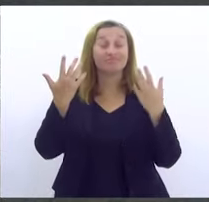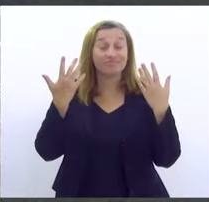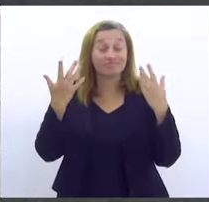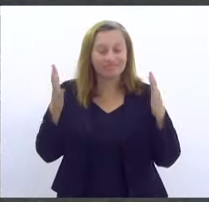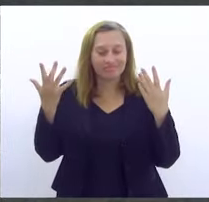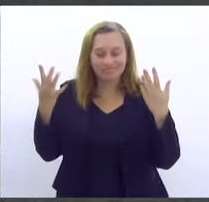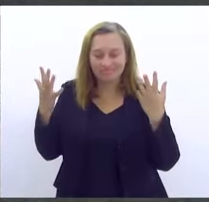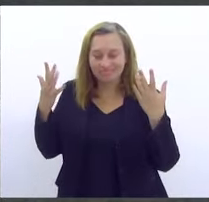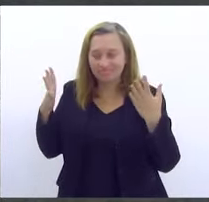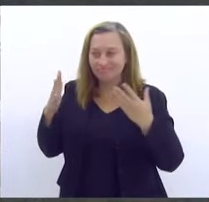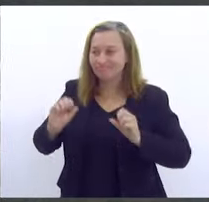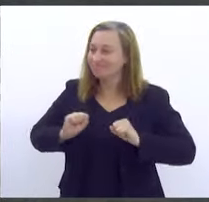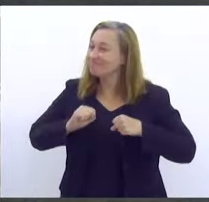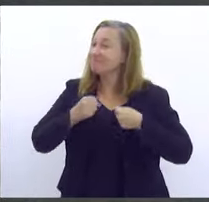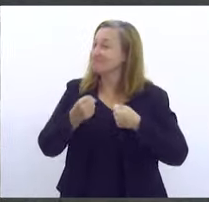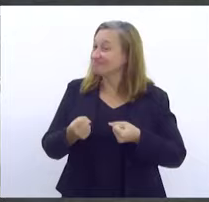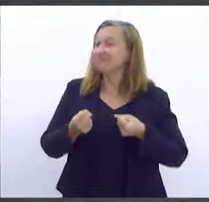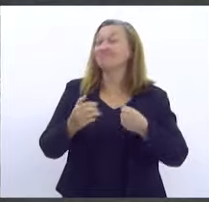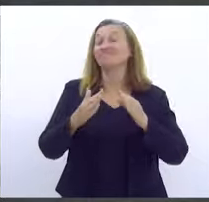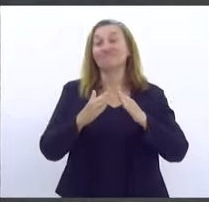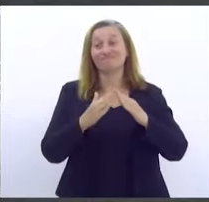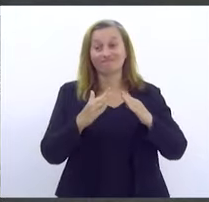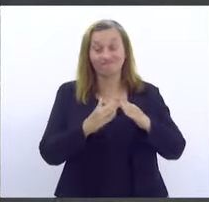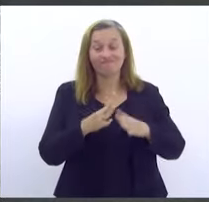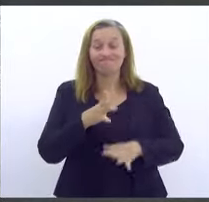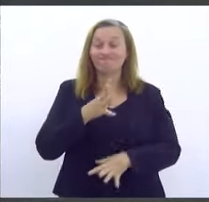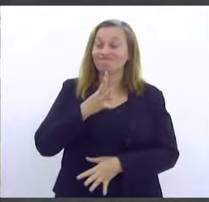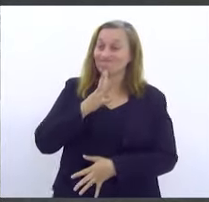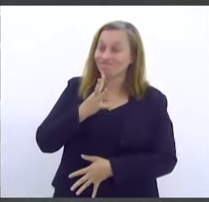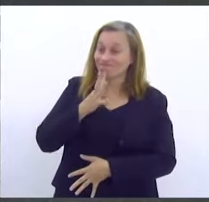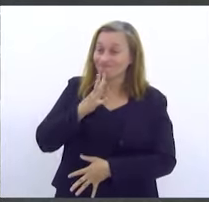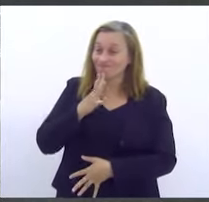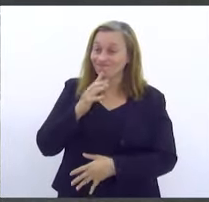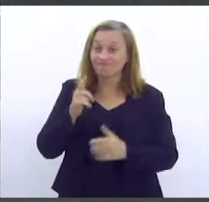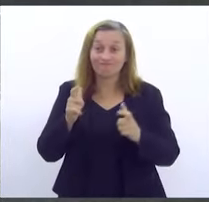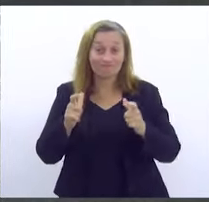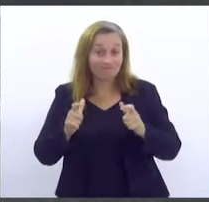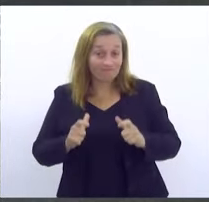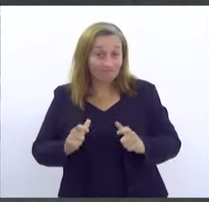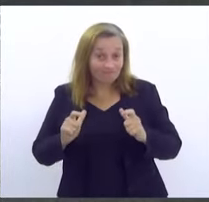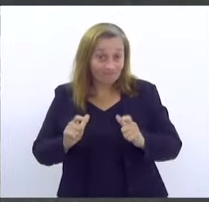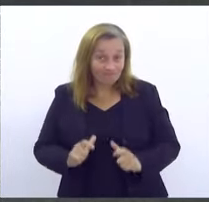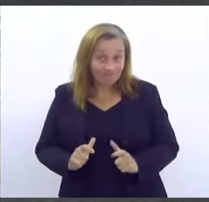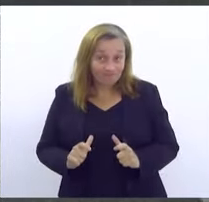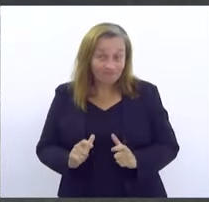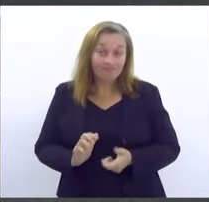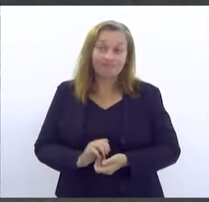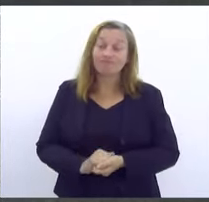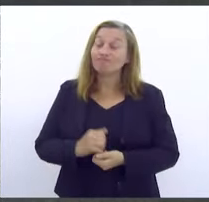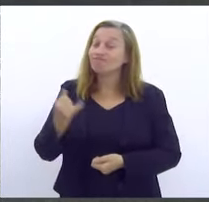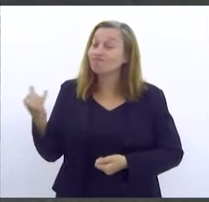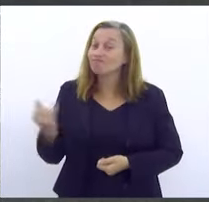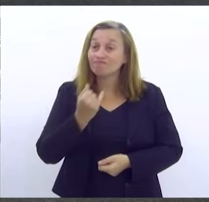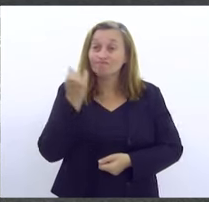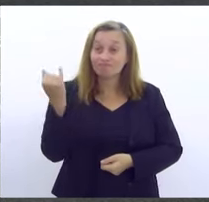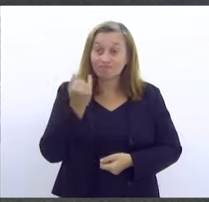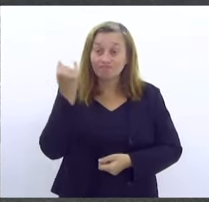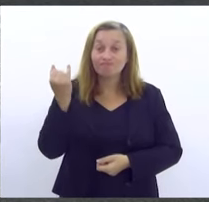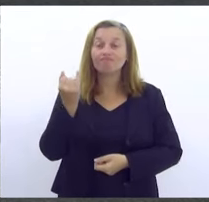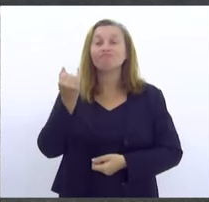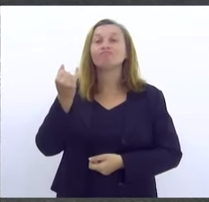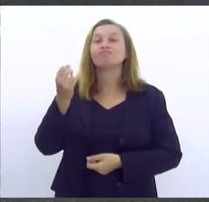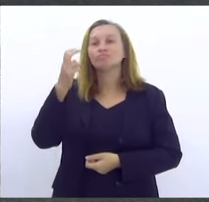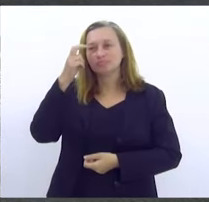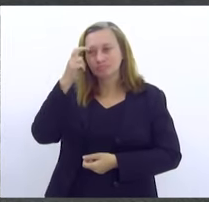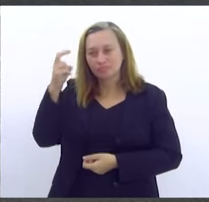Parabenizar os esforços da Casa de reconhecer esse espaço como um espaço importante para a cultura fluminense de